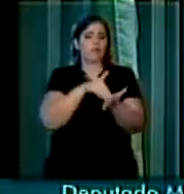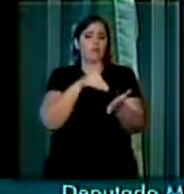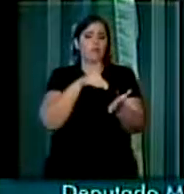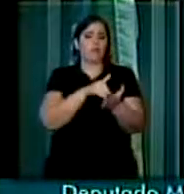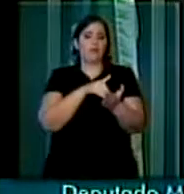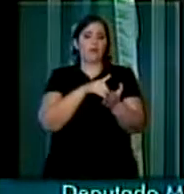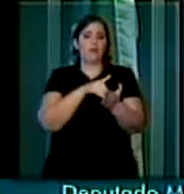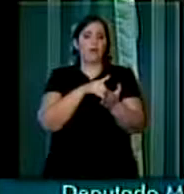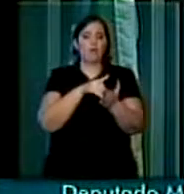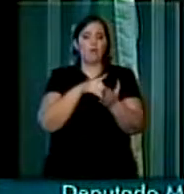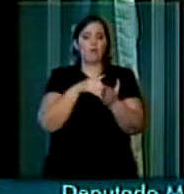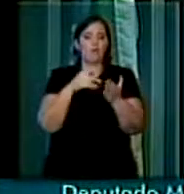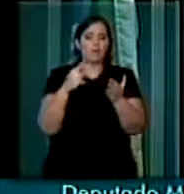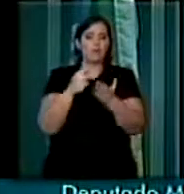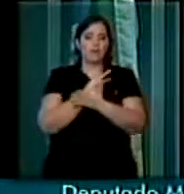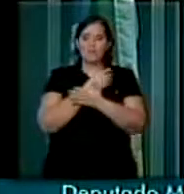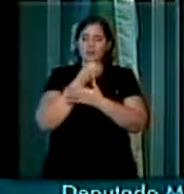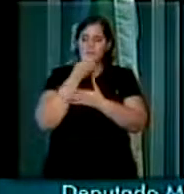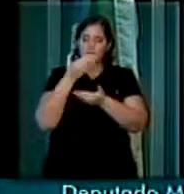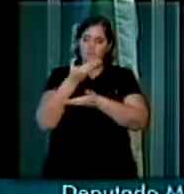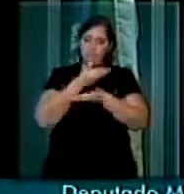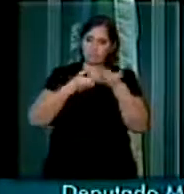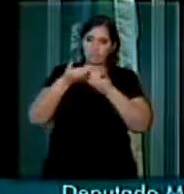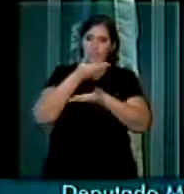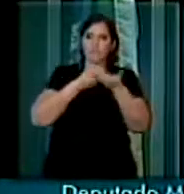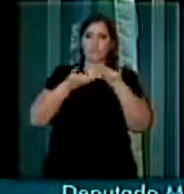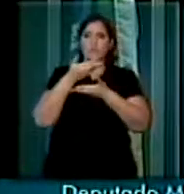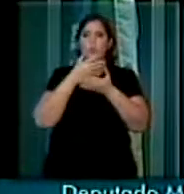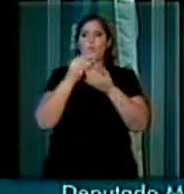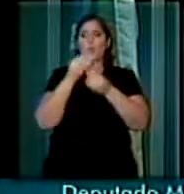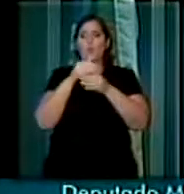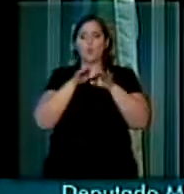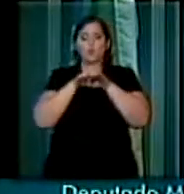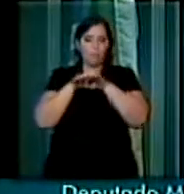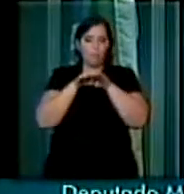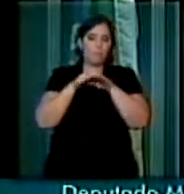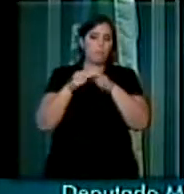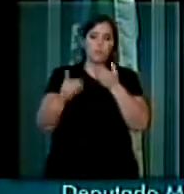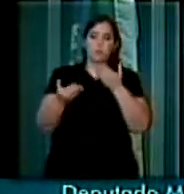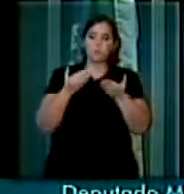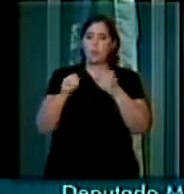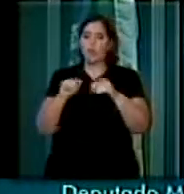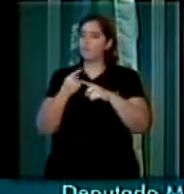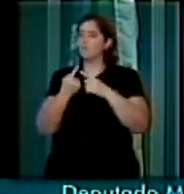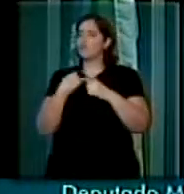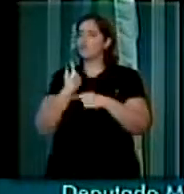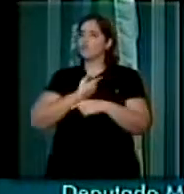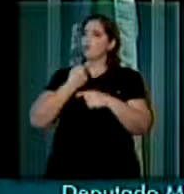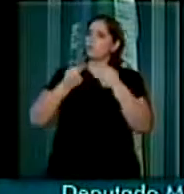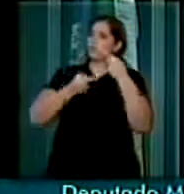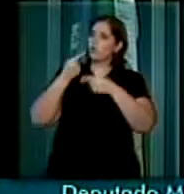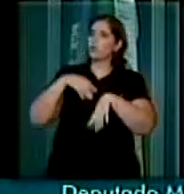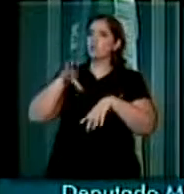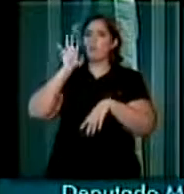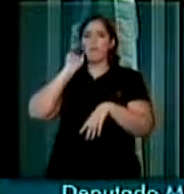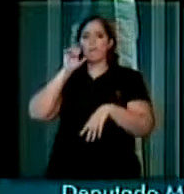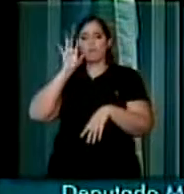foi bem dialogado, foi bem ponderado. Ouvimos, como eu repito